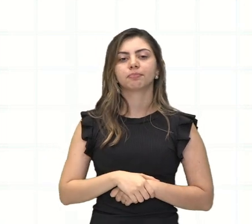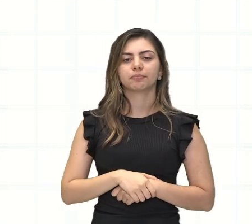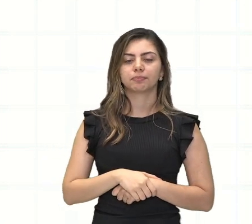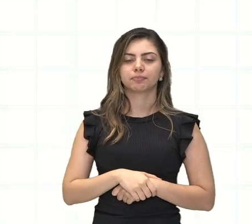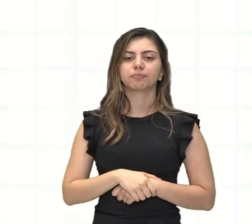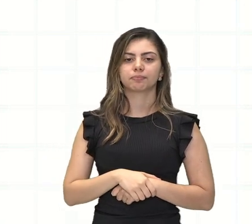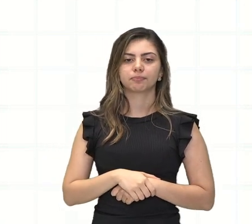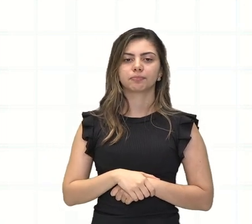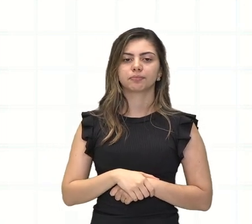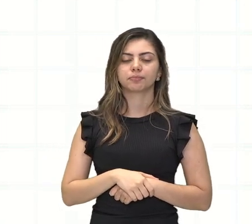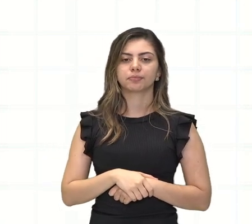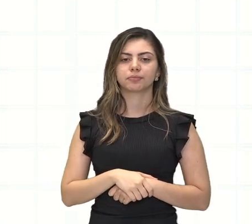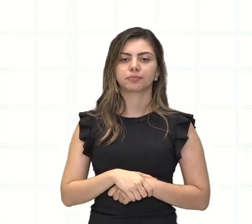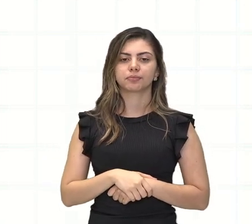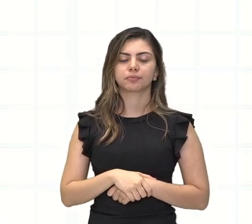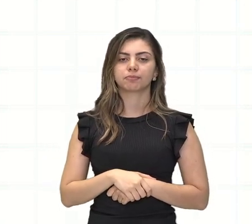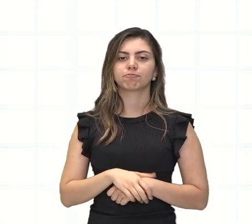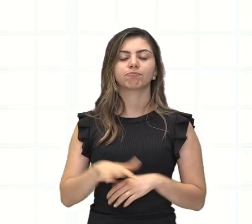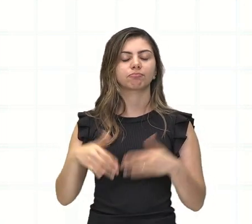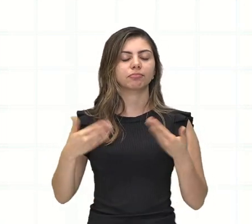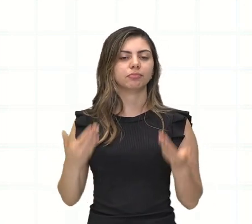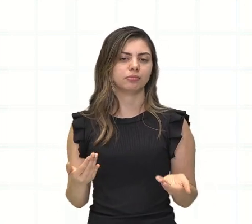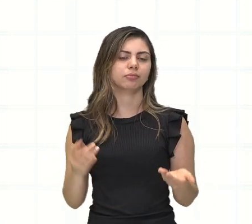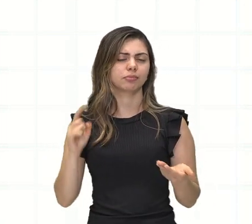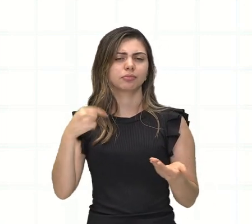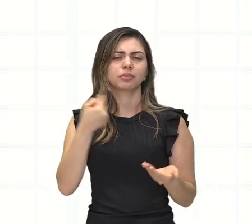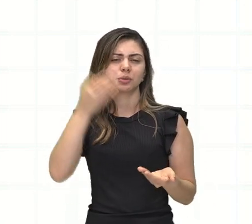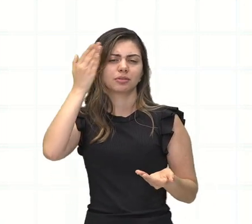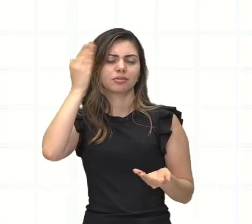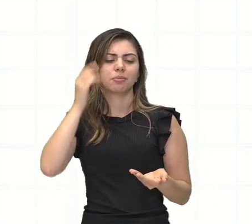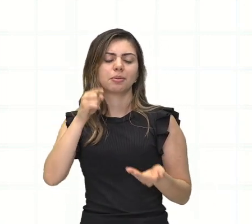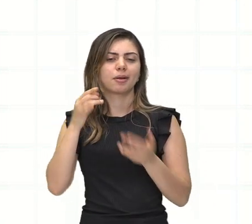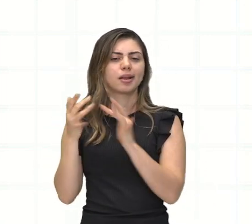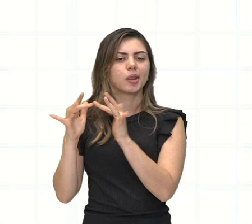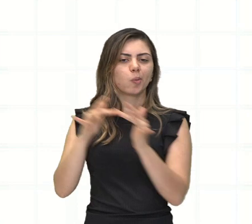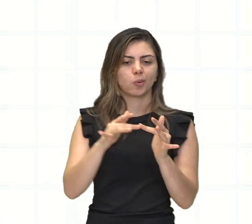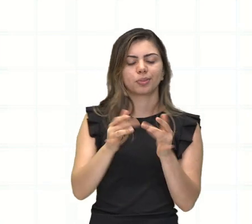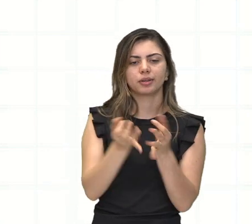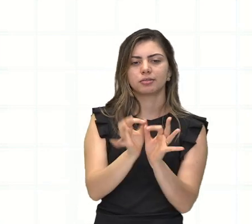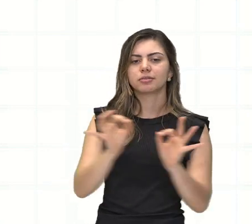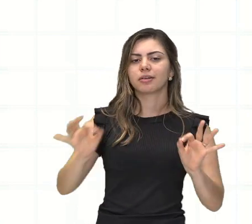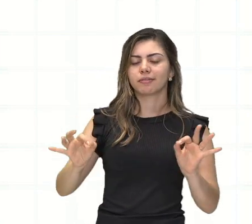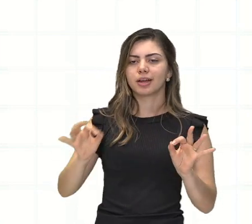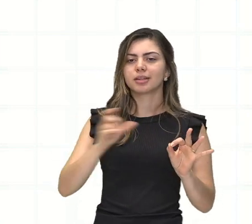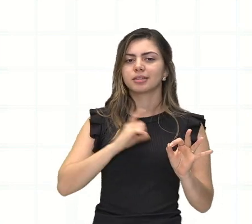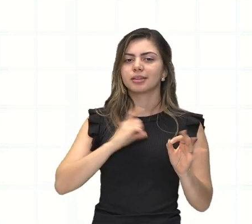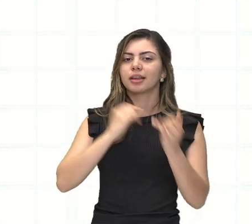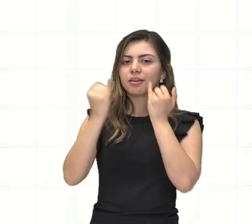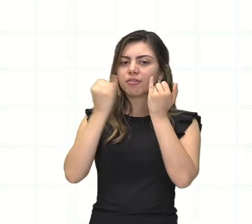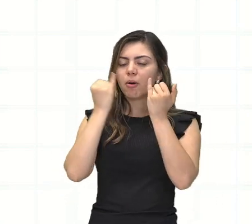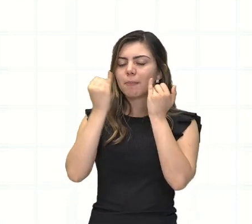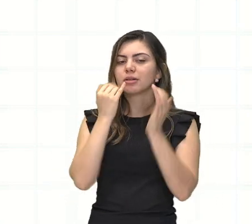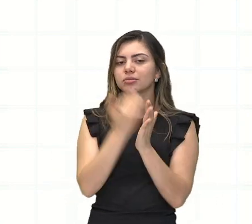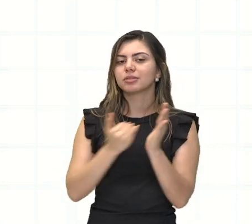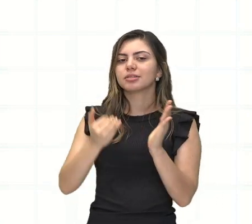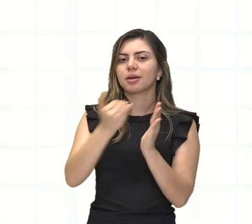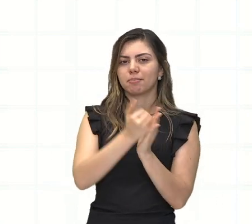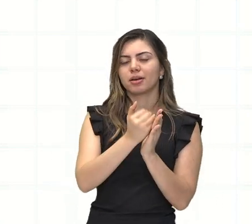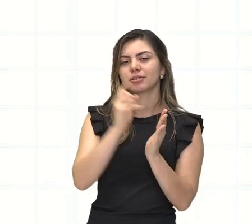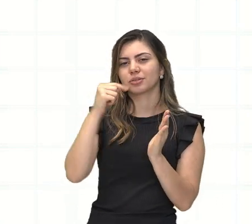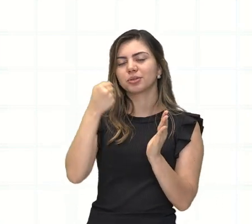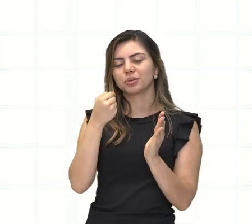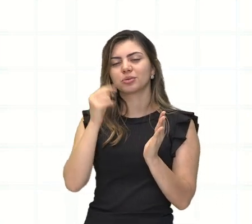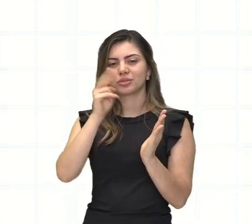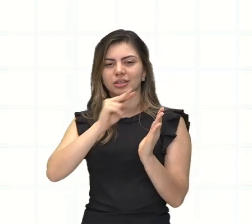certo? Lógico que dentro desse contexto vai haver mais informações como nós já